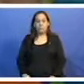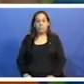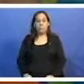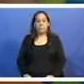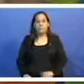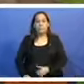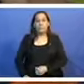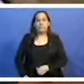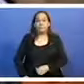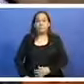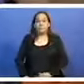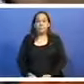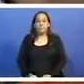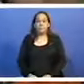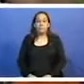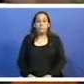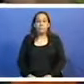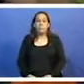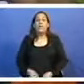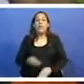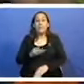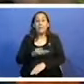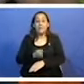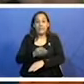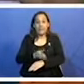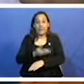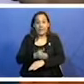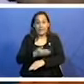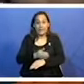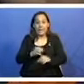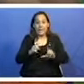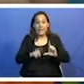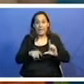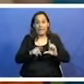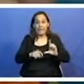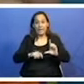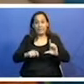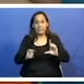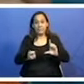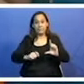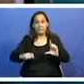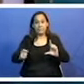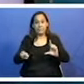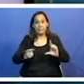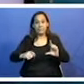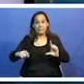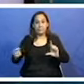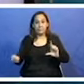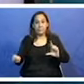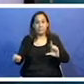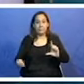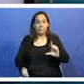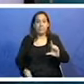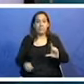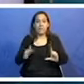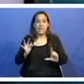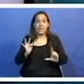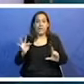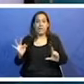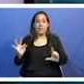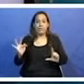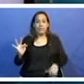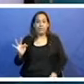regras. E tem o nosso caderno de caligrafia, que aqui a gente vai fazer a letrinha F. Por